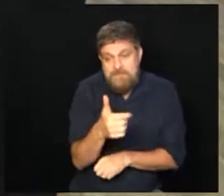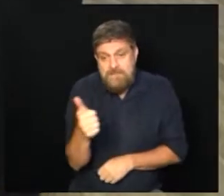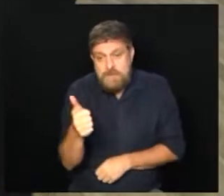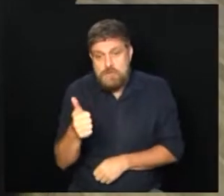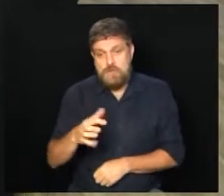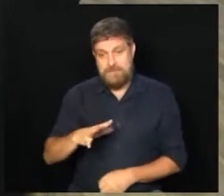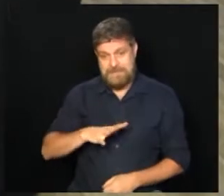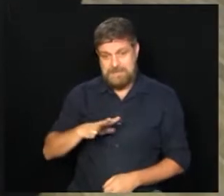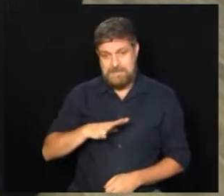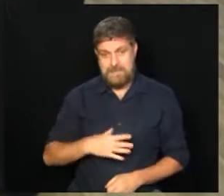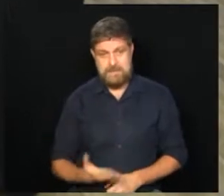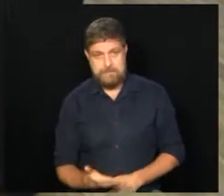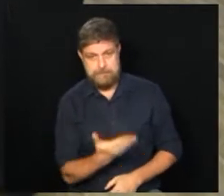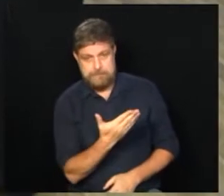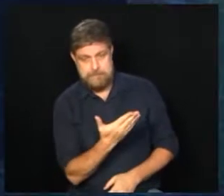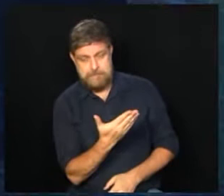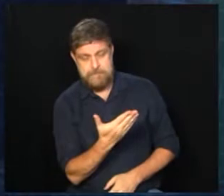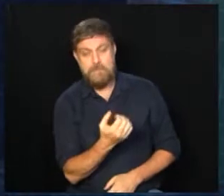Aqui,